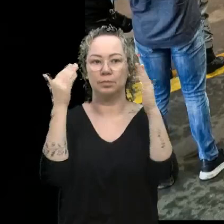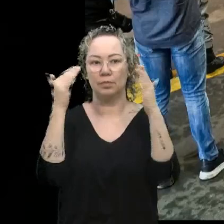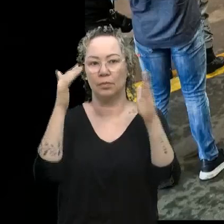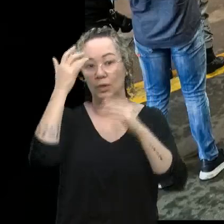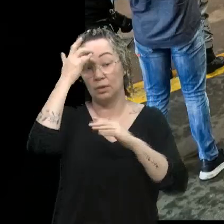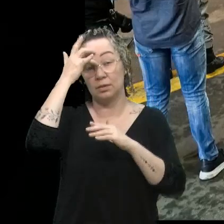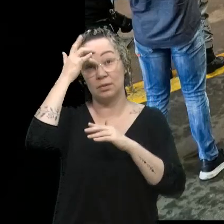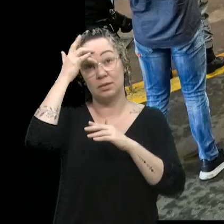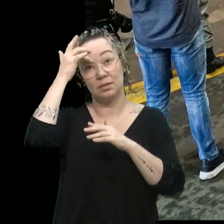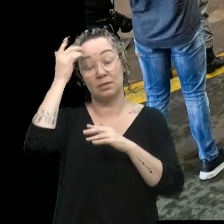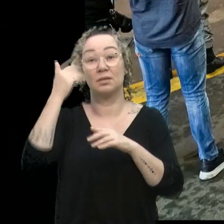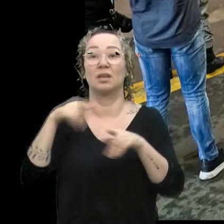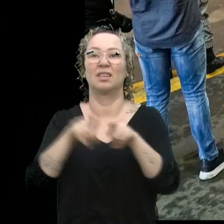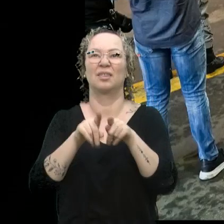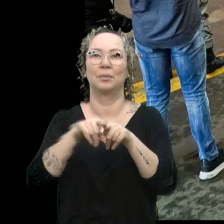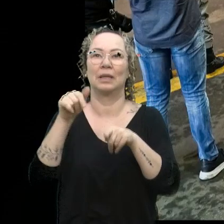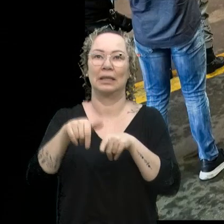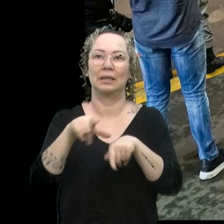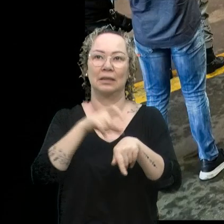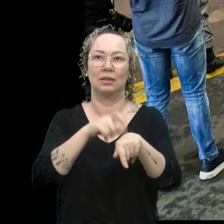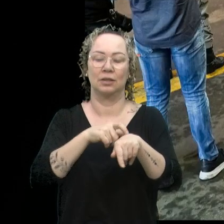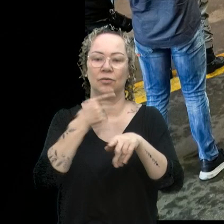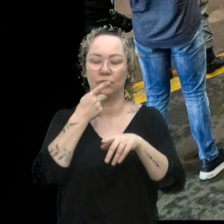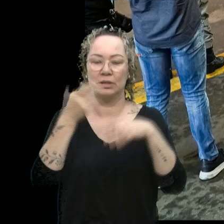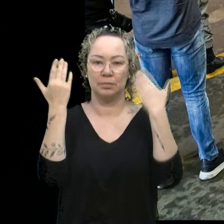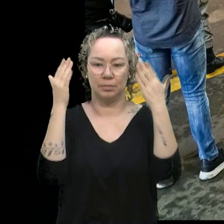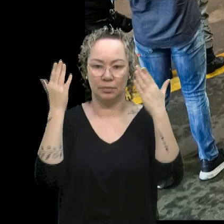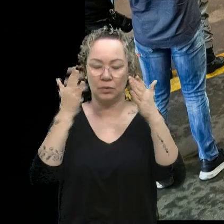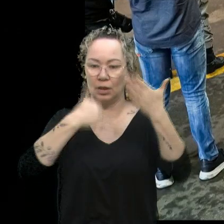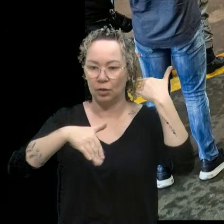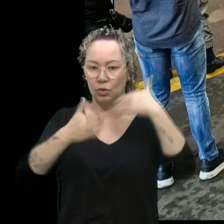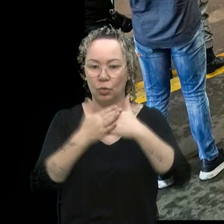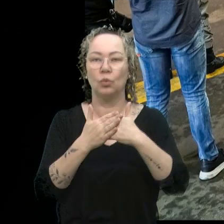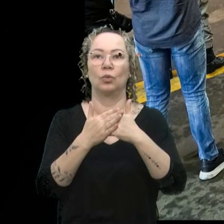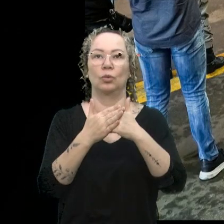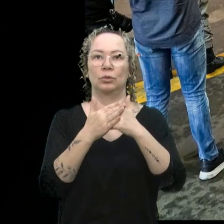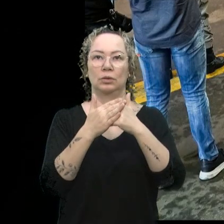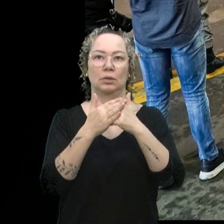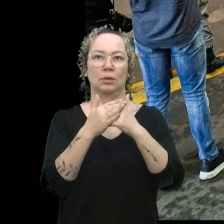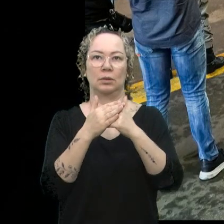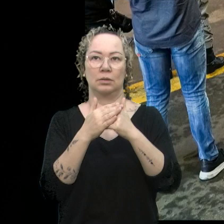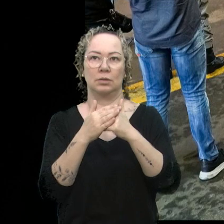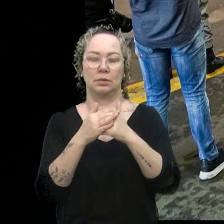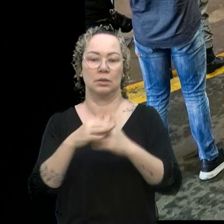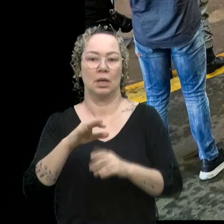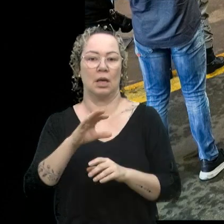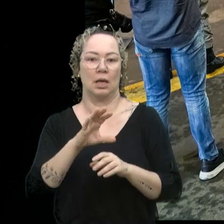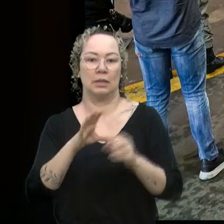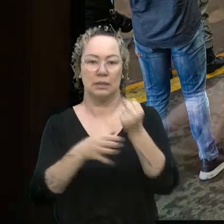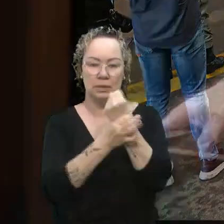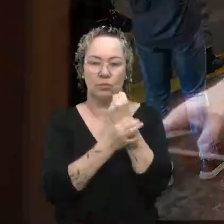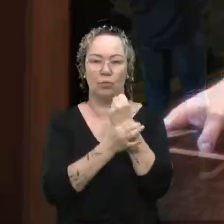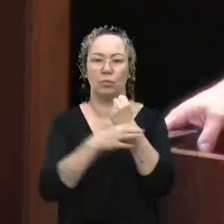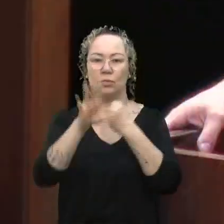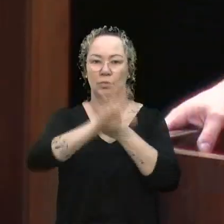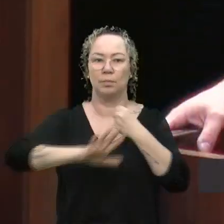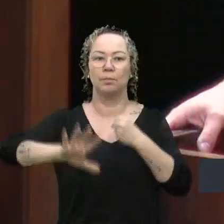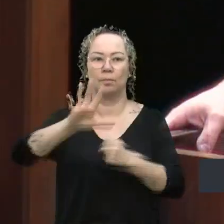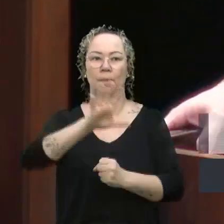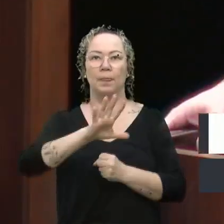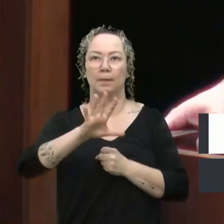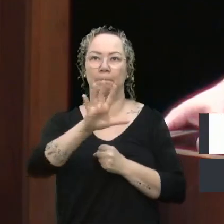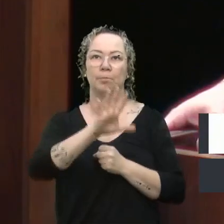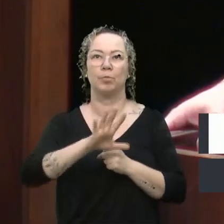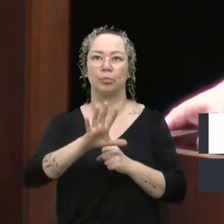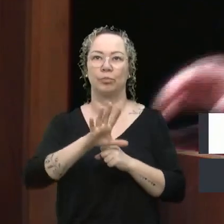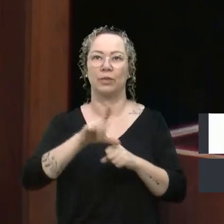momento oportuno nessa casa, que nós vamos parabenizar a todos os agentes de segurança pública envolvidos. Então, eu sei que os